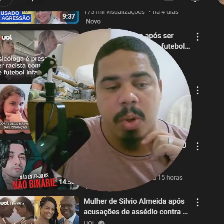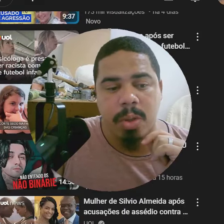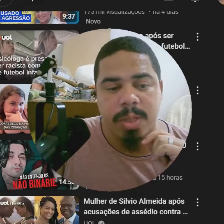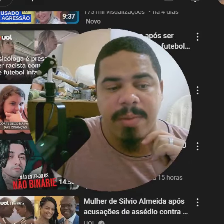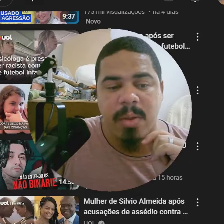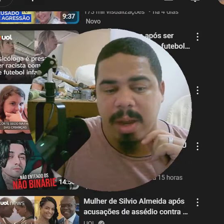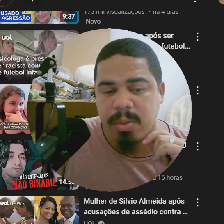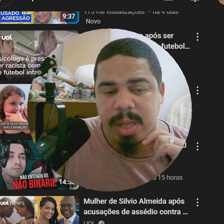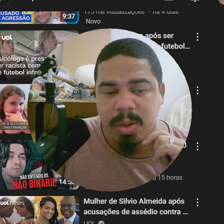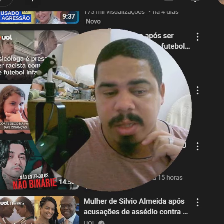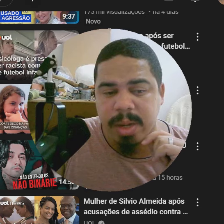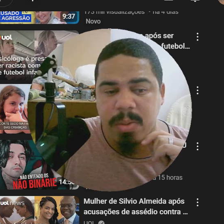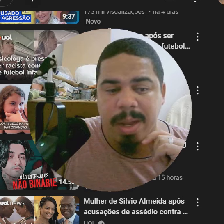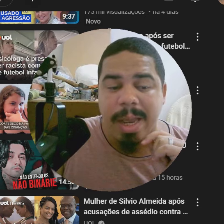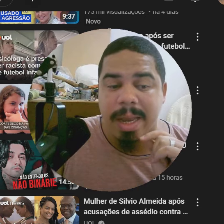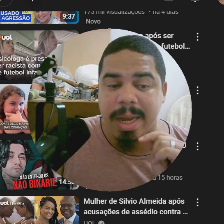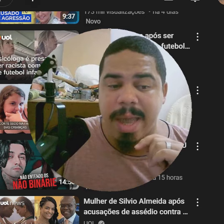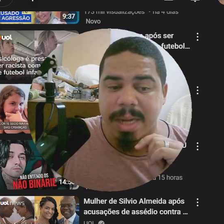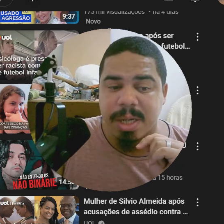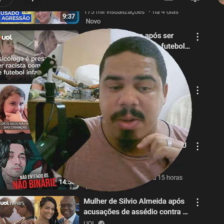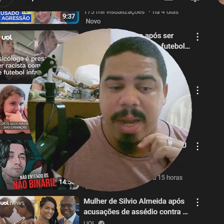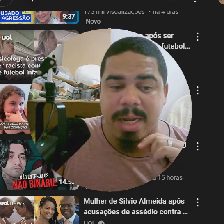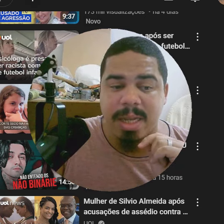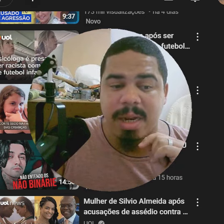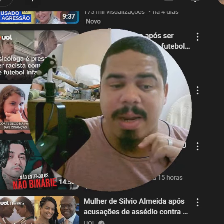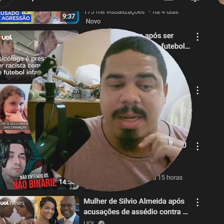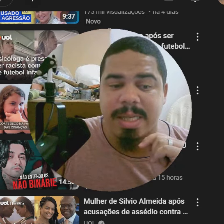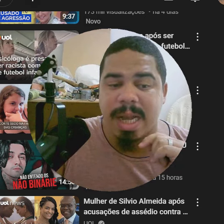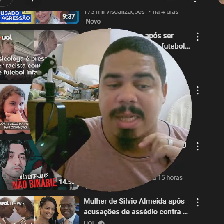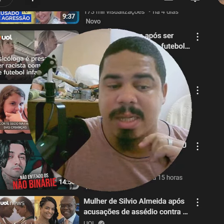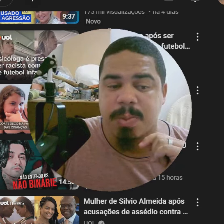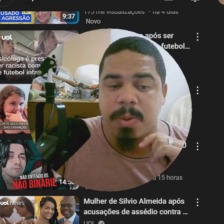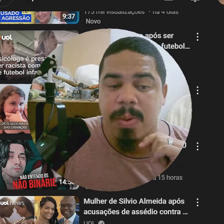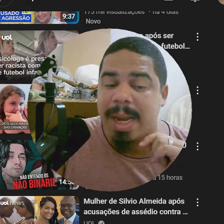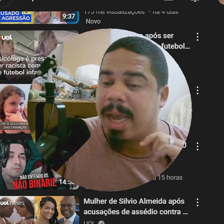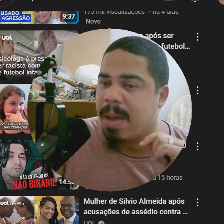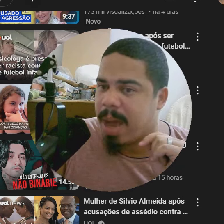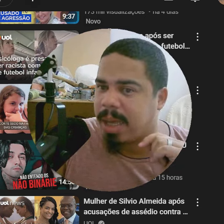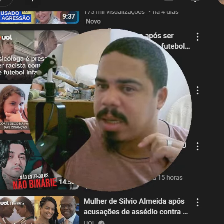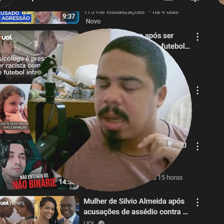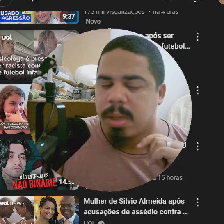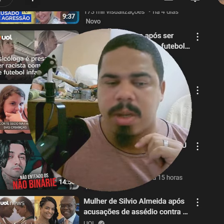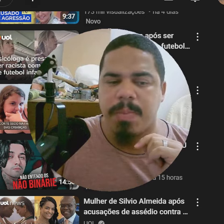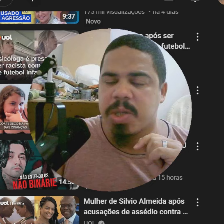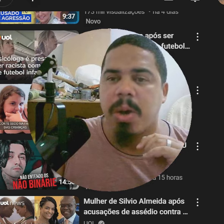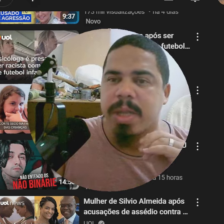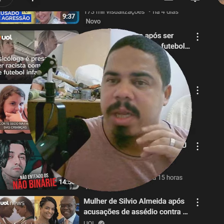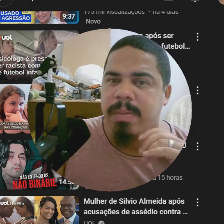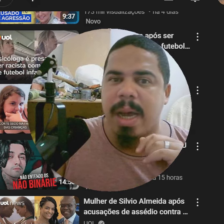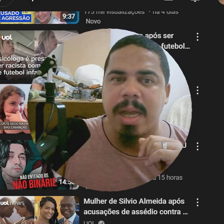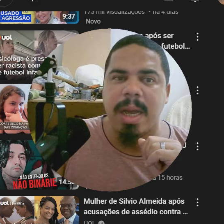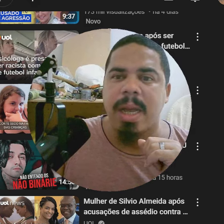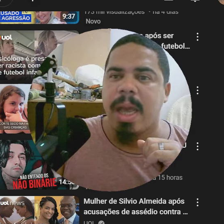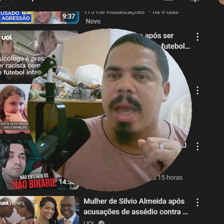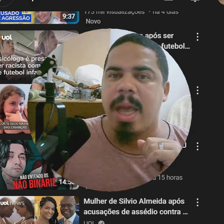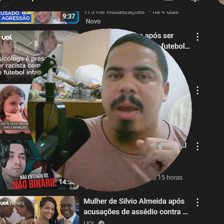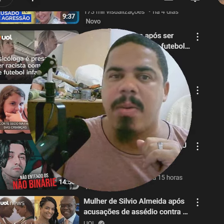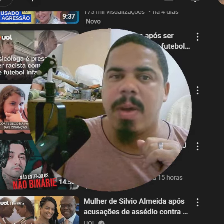tempo todo. Você vê que o cara não tem noção nenhuma. Que ele acha que o cara que trabalha na escala 6x1 ganha mais do que o pessoal que